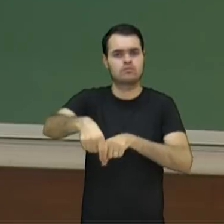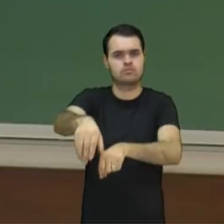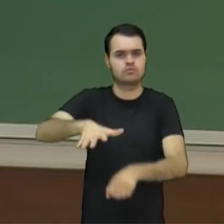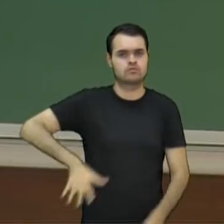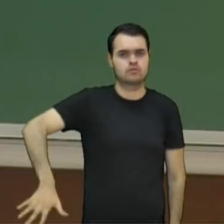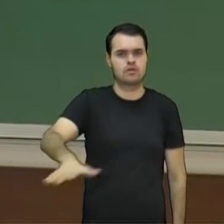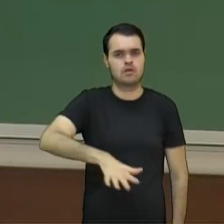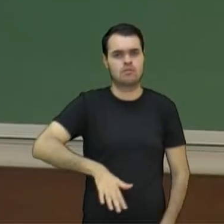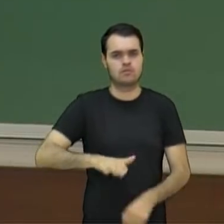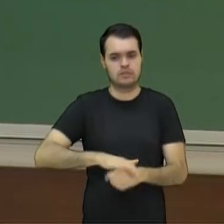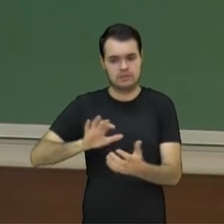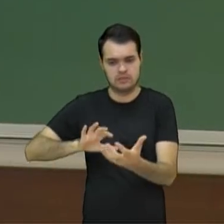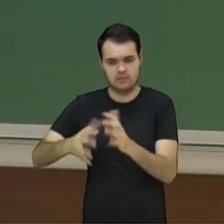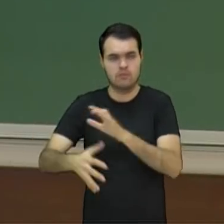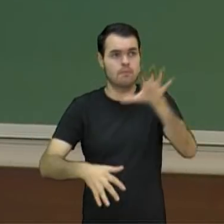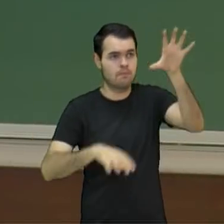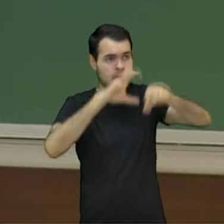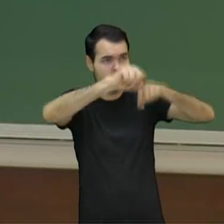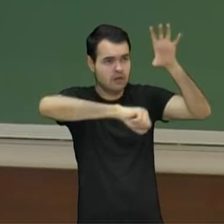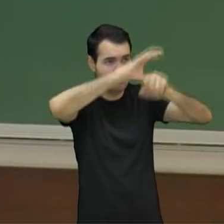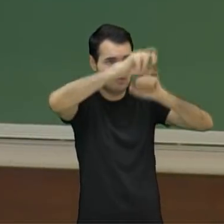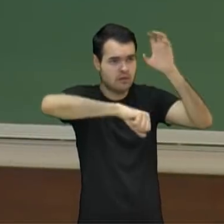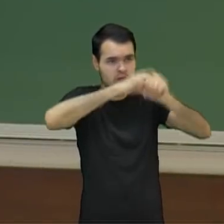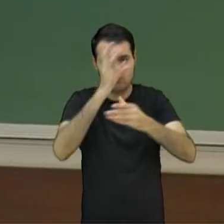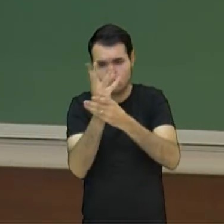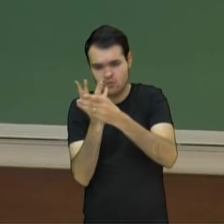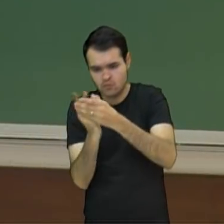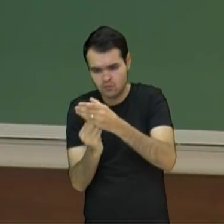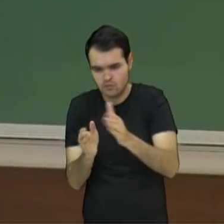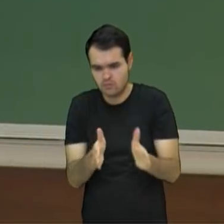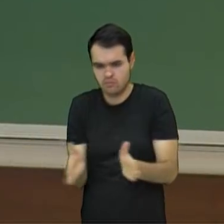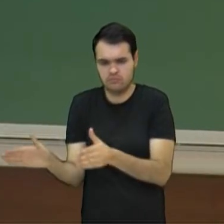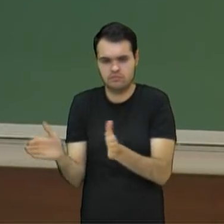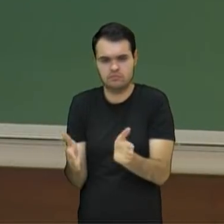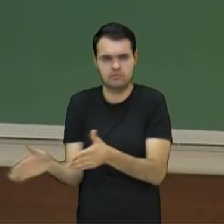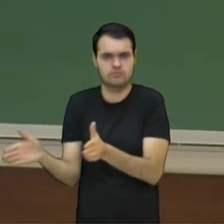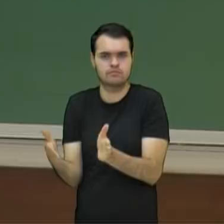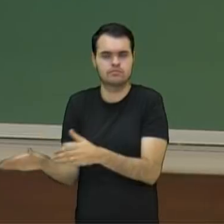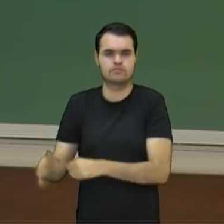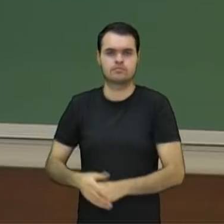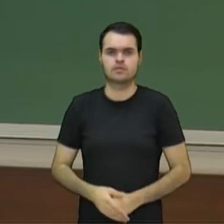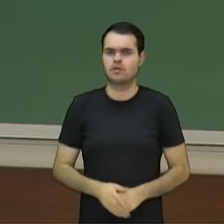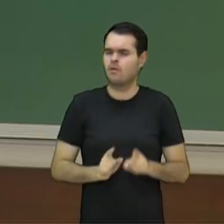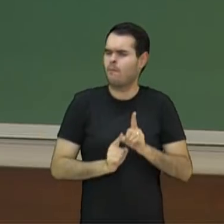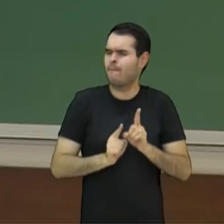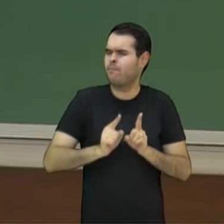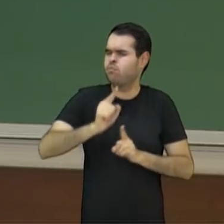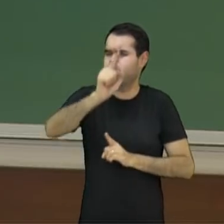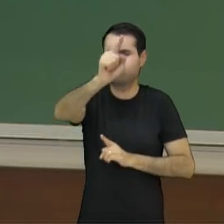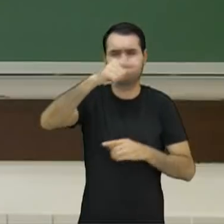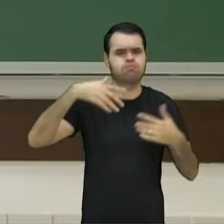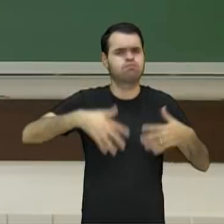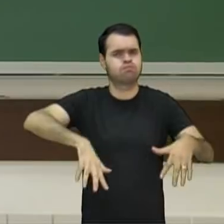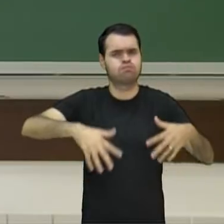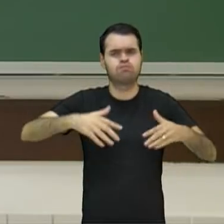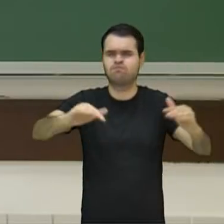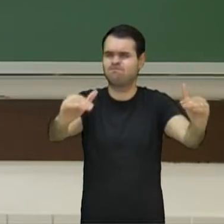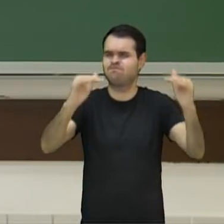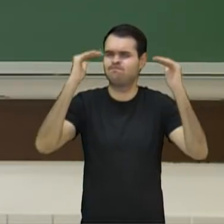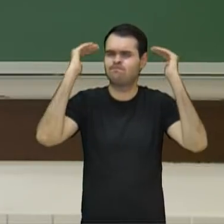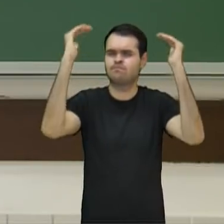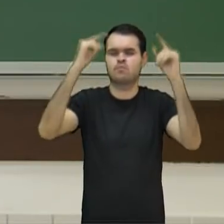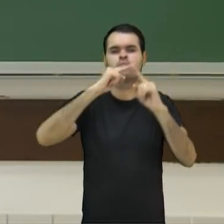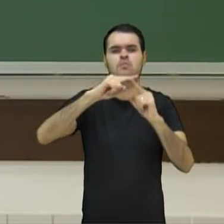As técnicas e tecnologias utilizadas são de alto nível. porque se pretende uma grande